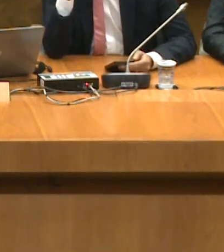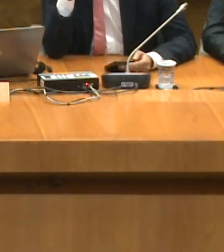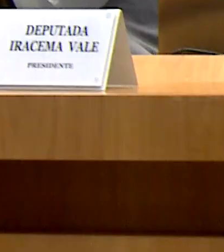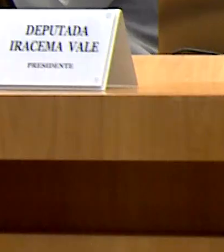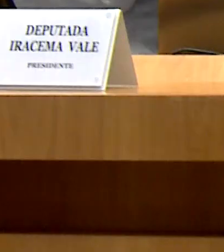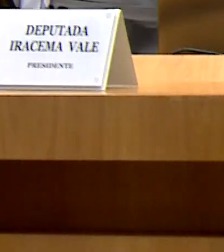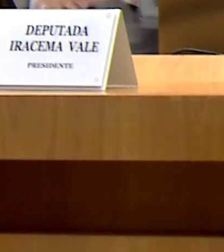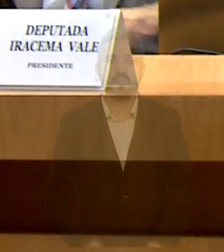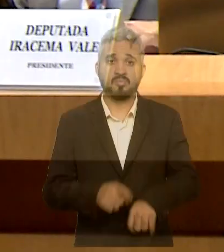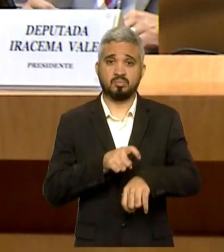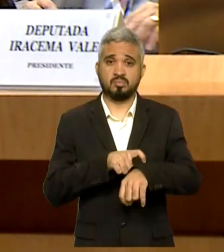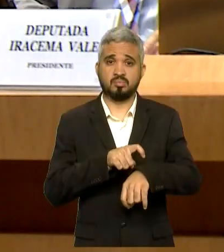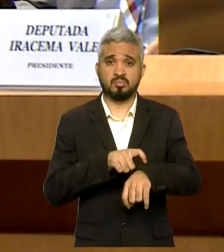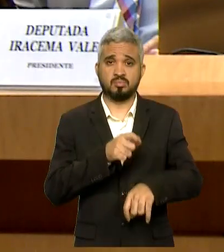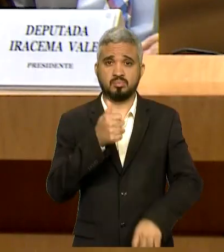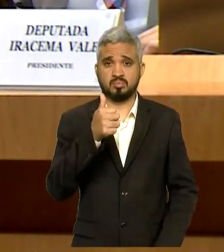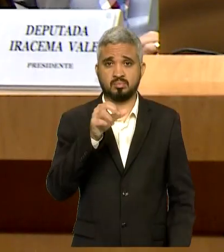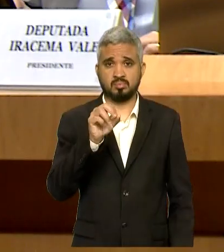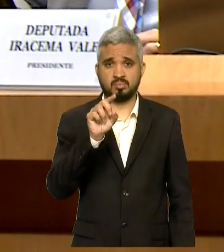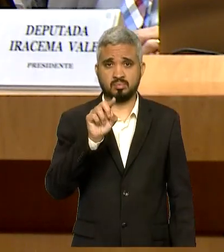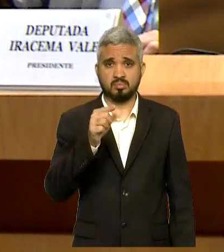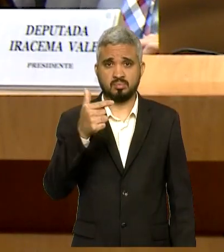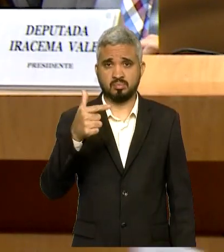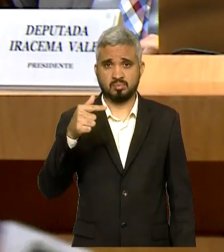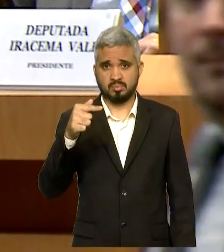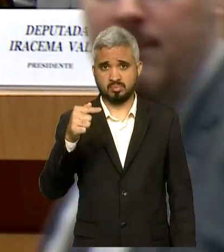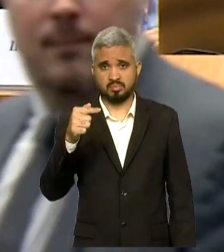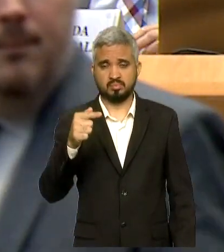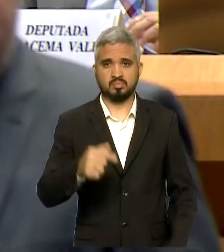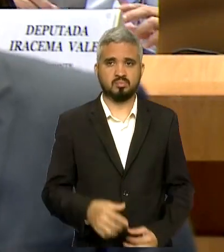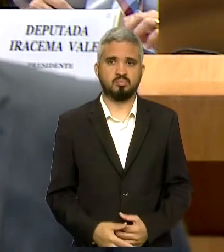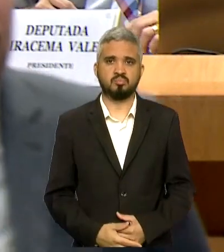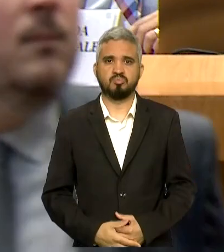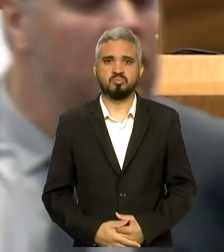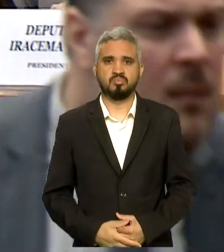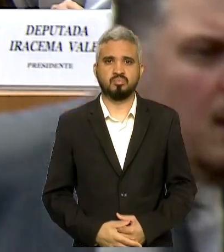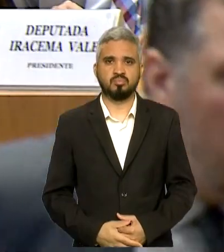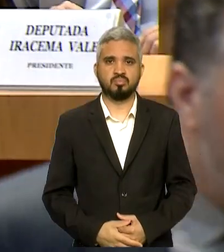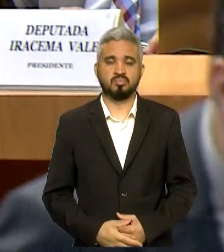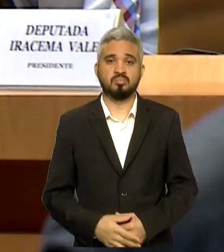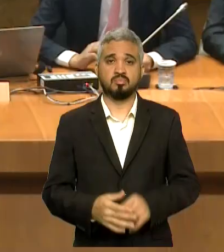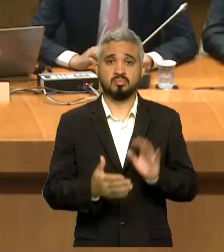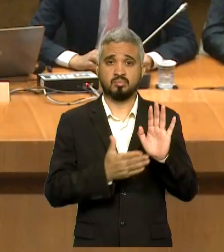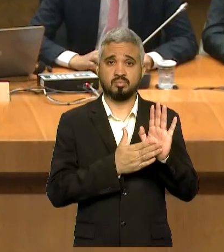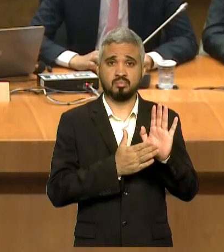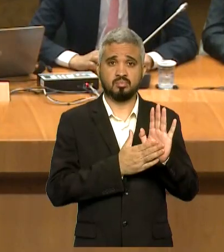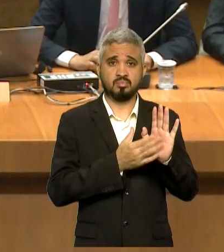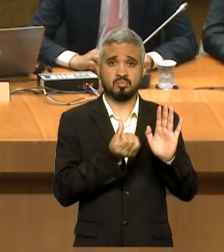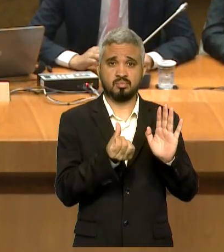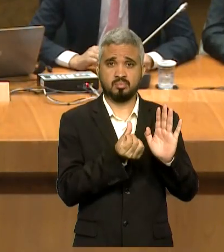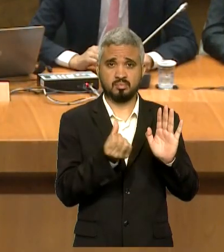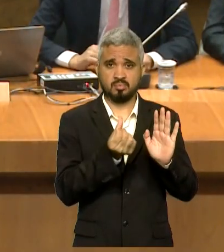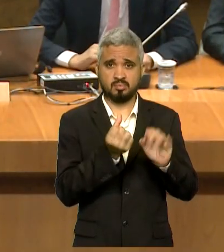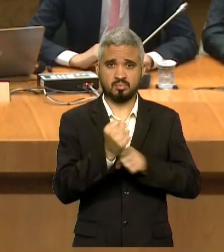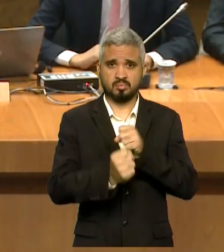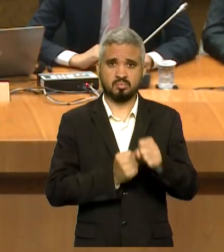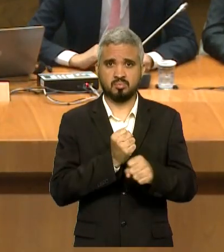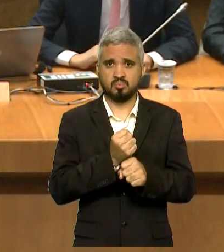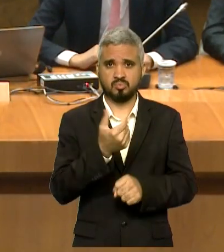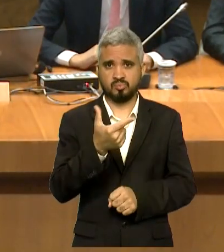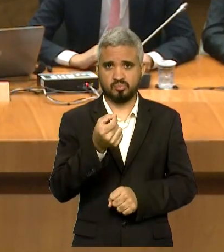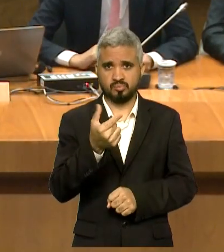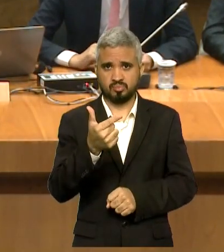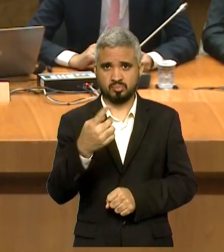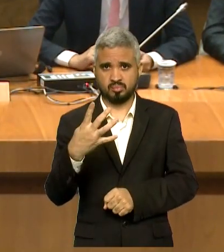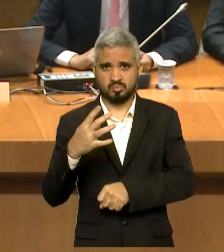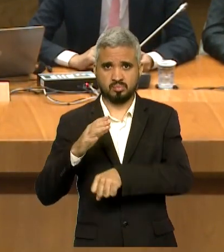Horas e 27 minutos, você acompanha a sessão legislativa. Requerimento número 006 de 2024, de autoria do deputado Wellington